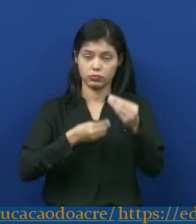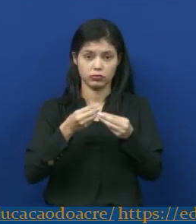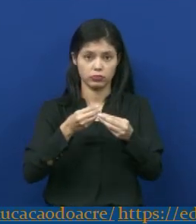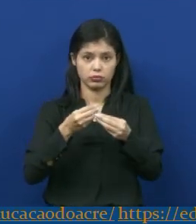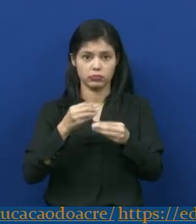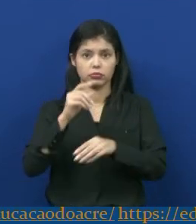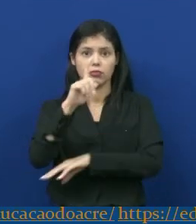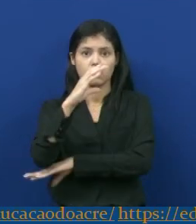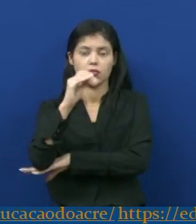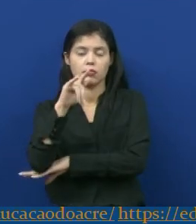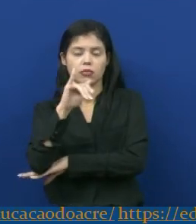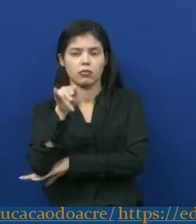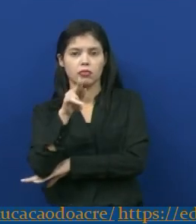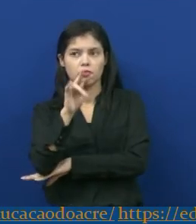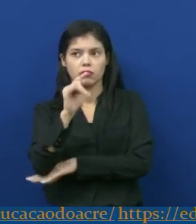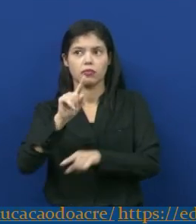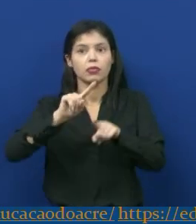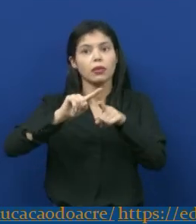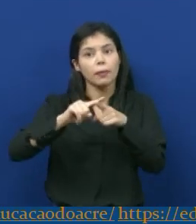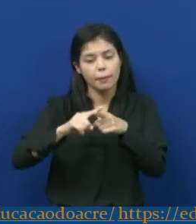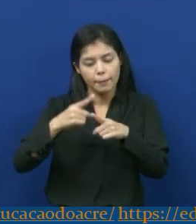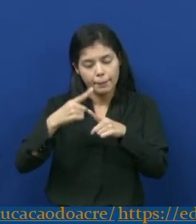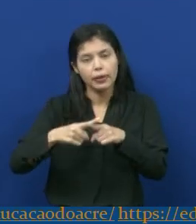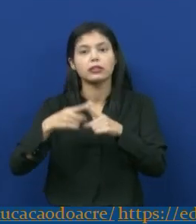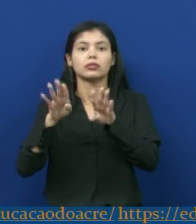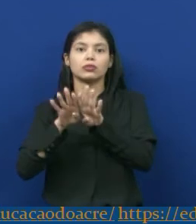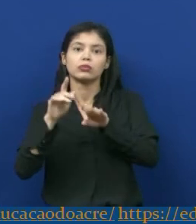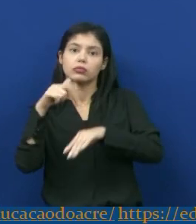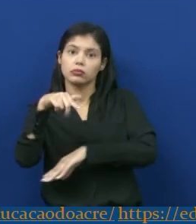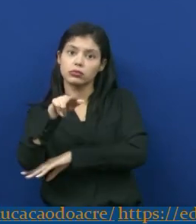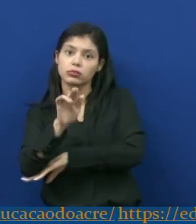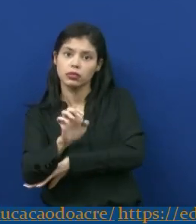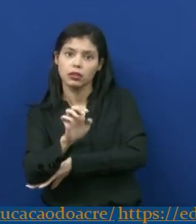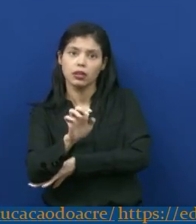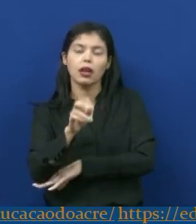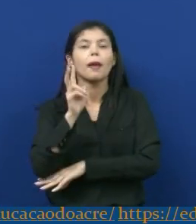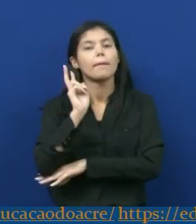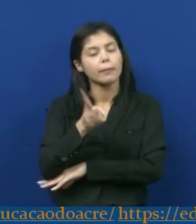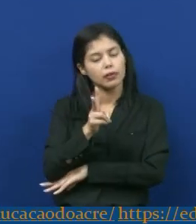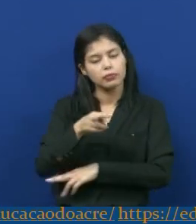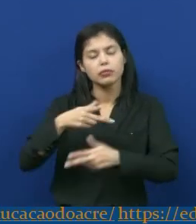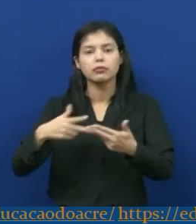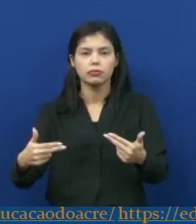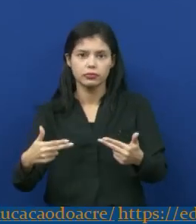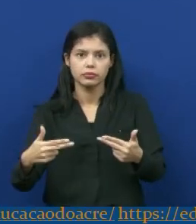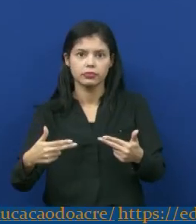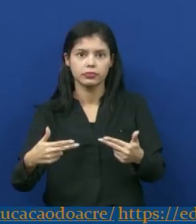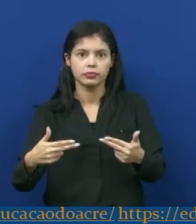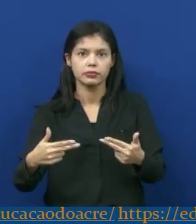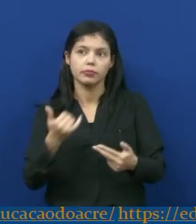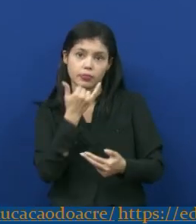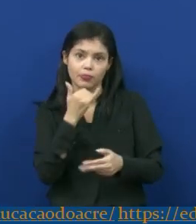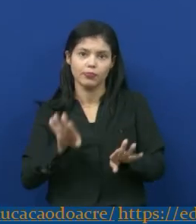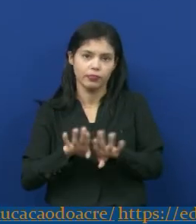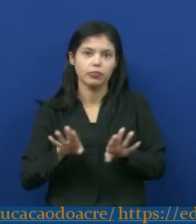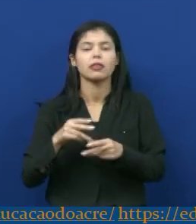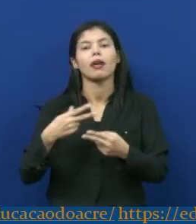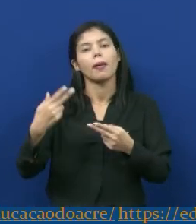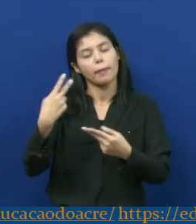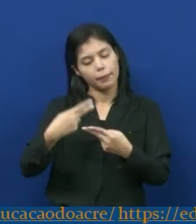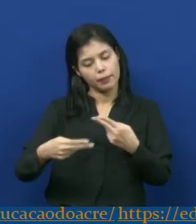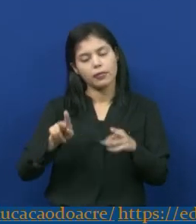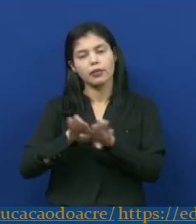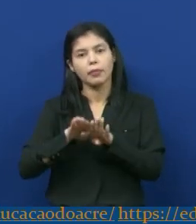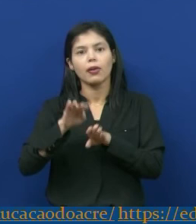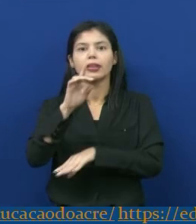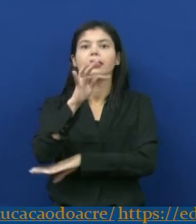também, né? Mais o que e um verbo infinitivo. Mesmo caso com a expressão, com a perífrase do verbo tener, né?